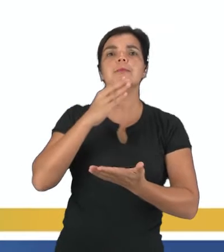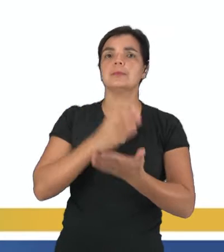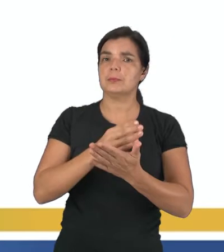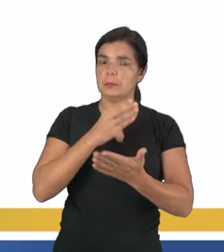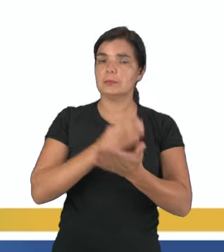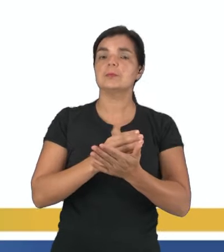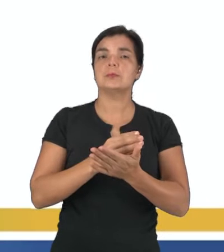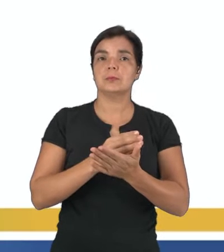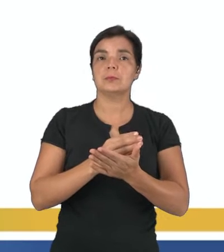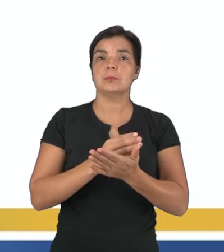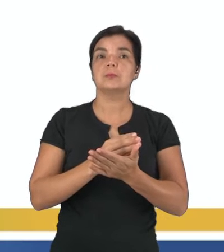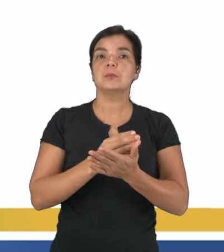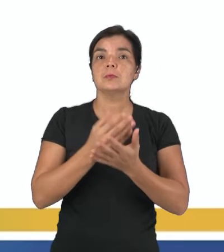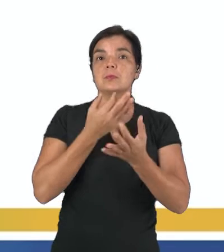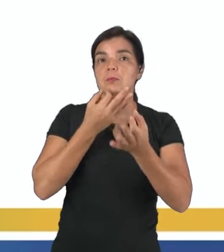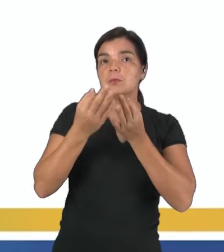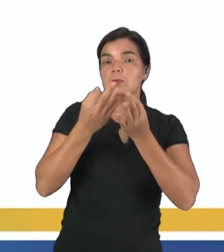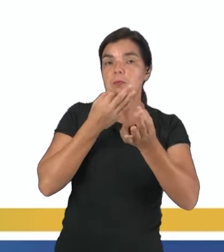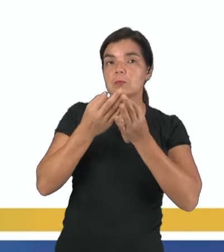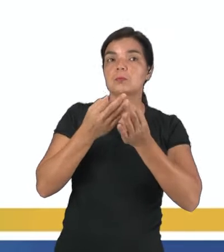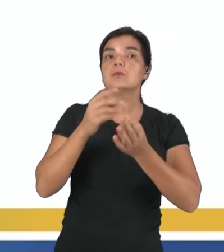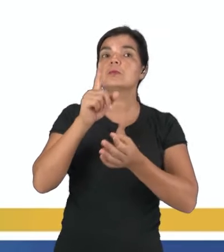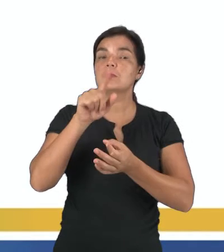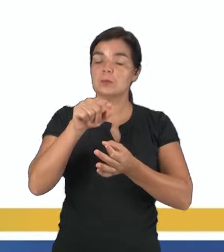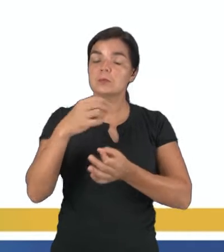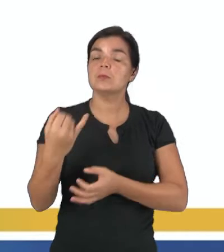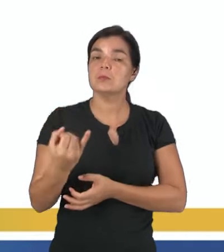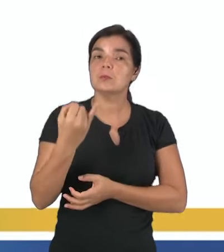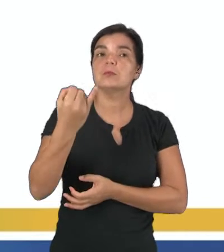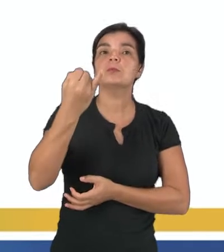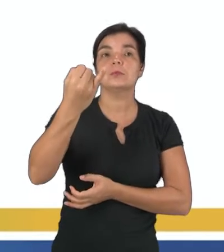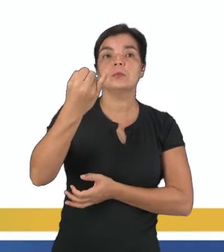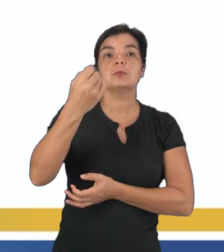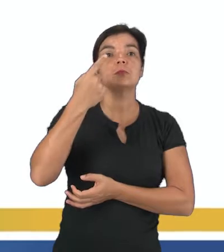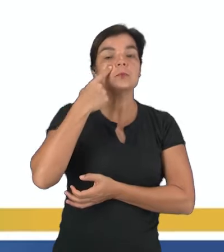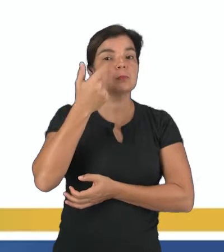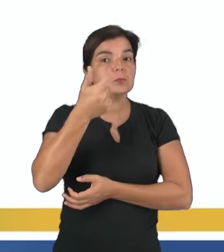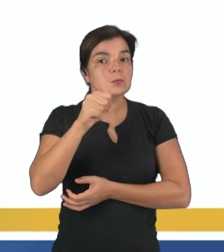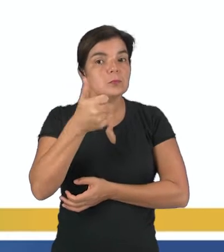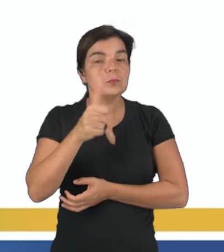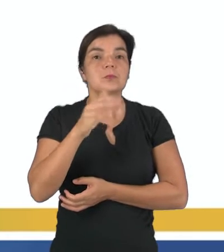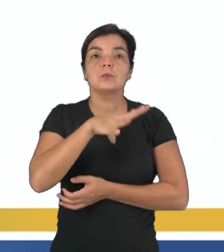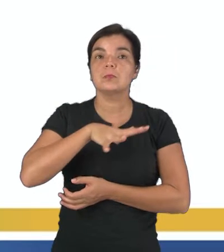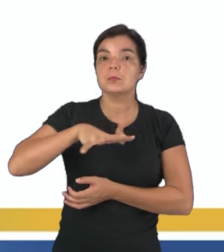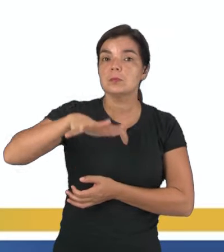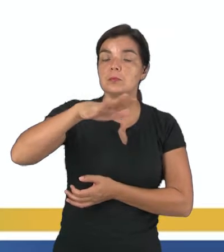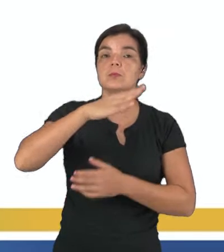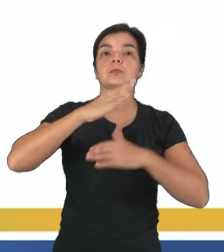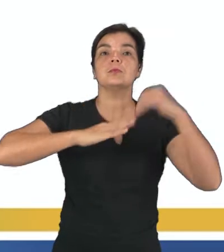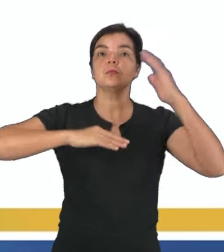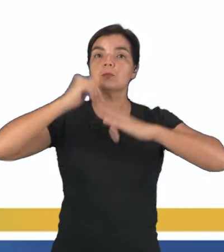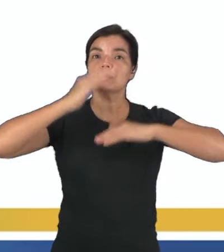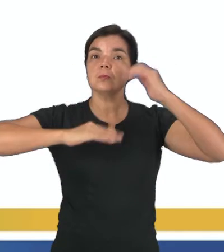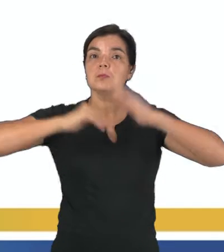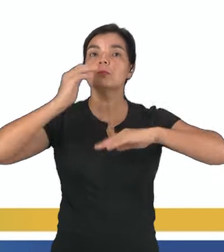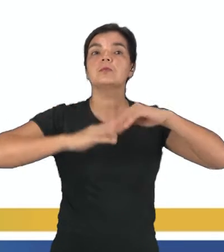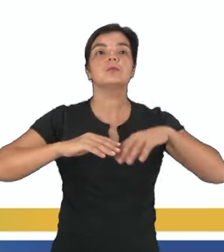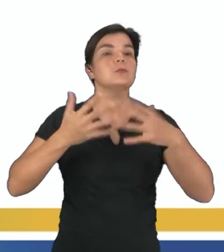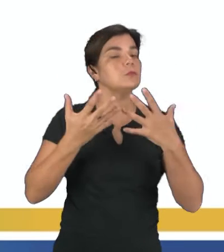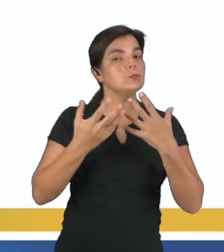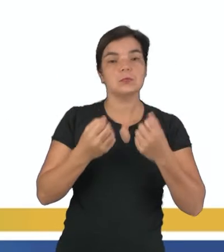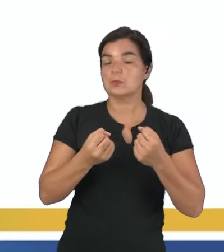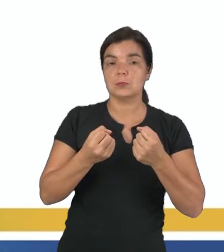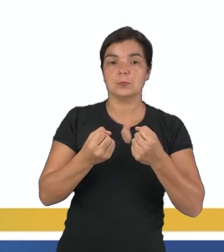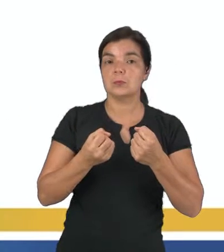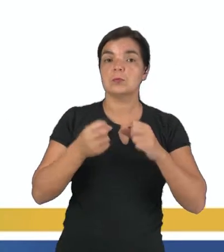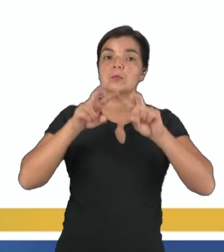ou acreditar em um argumento de autoridade, é importante verificar se a maioria dos especialistas na área não